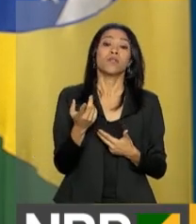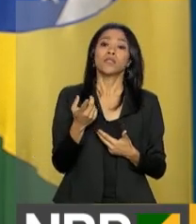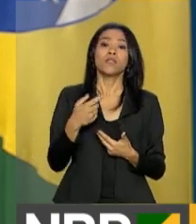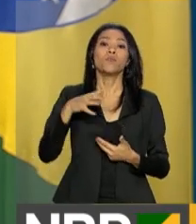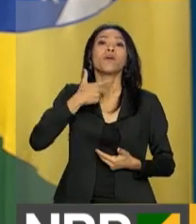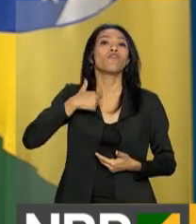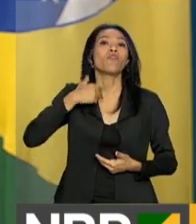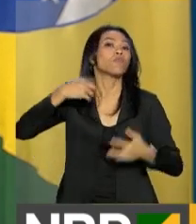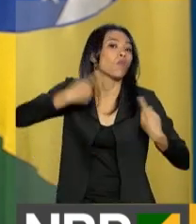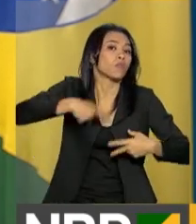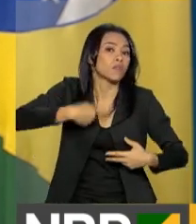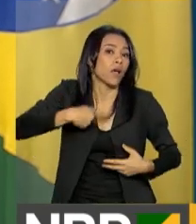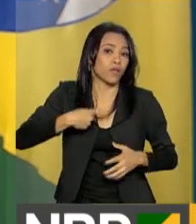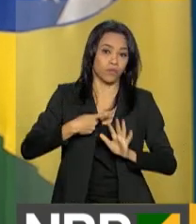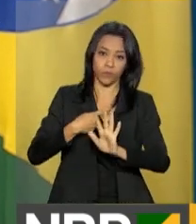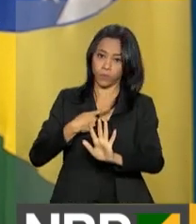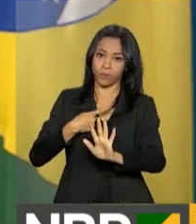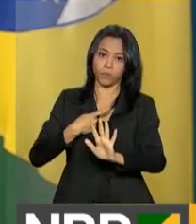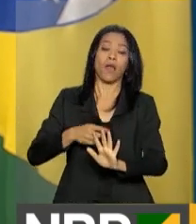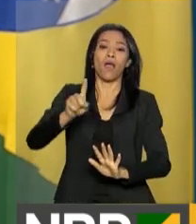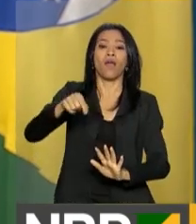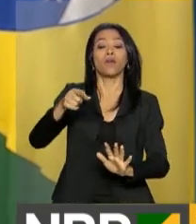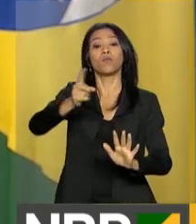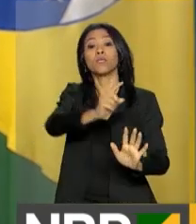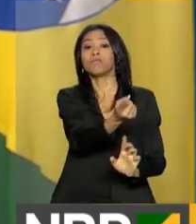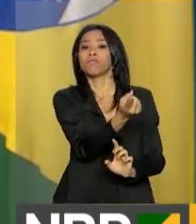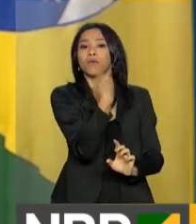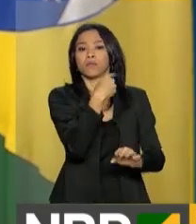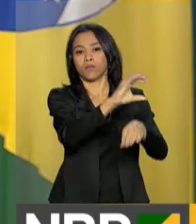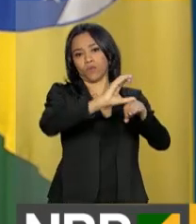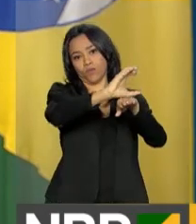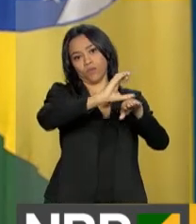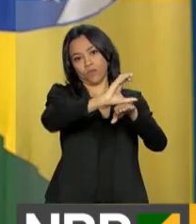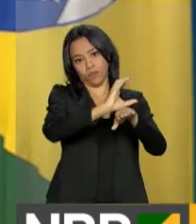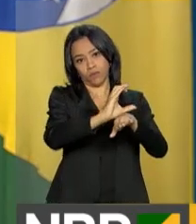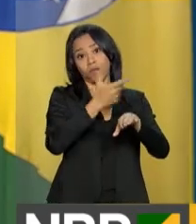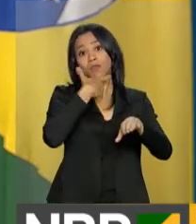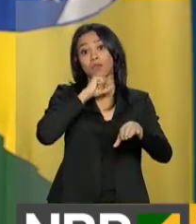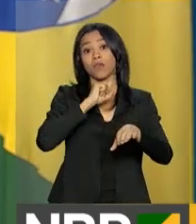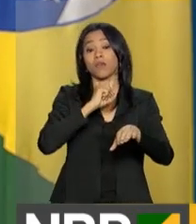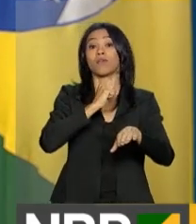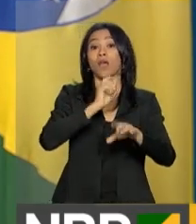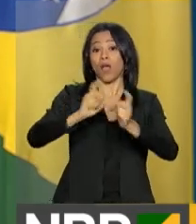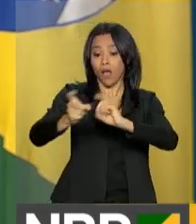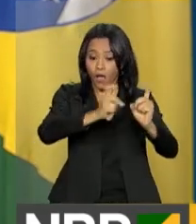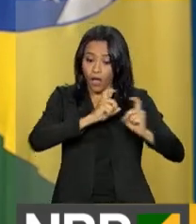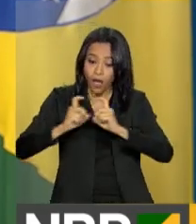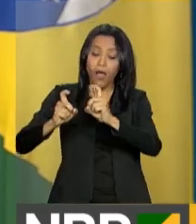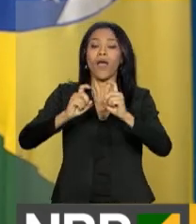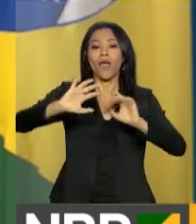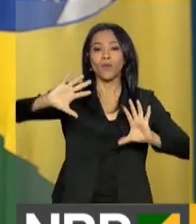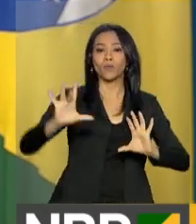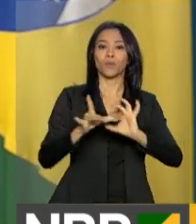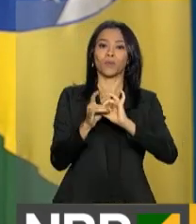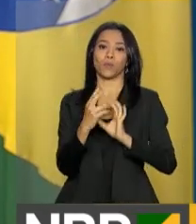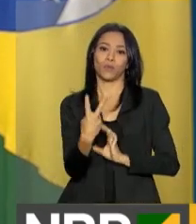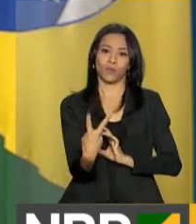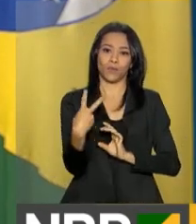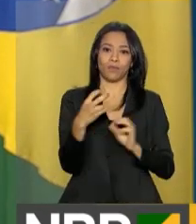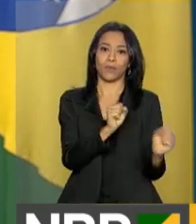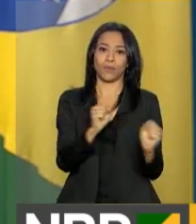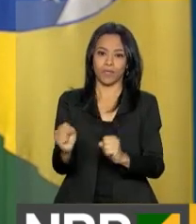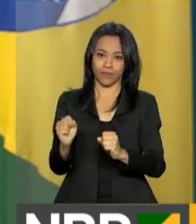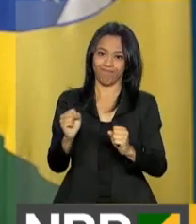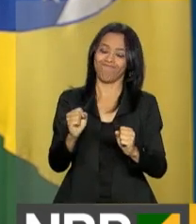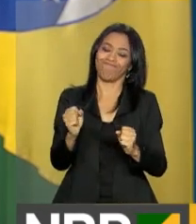mas aquilo que a constituição determina ou seja quem governa é o executivo juntamente com o